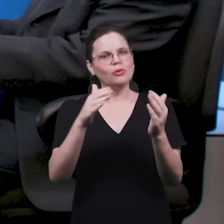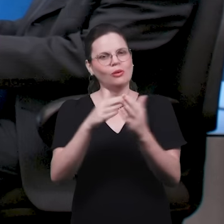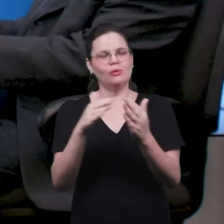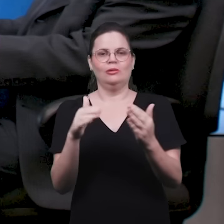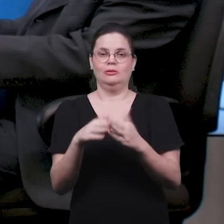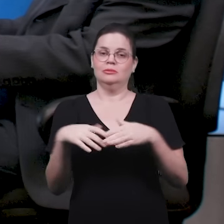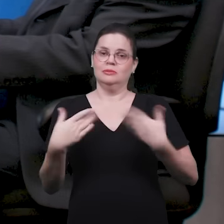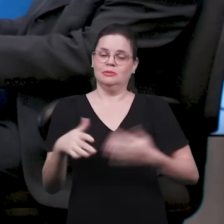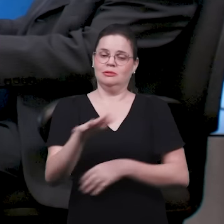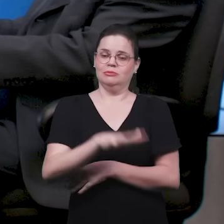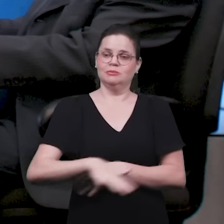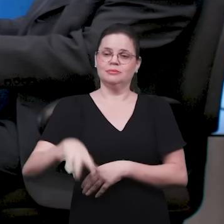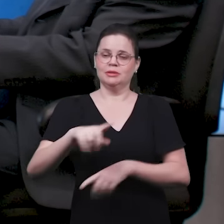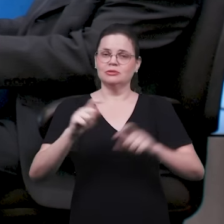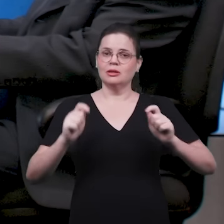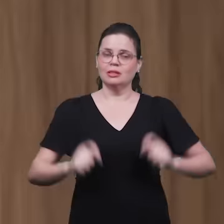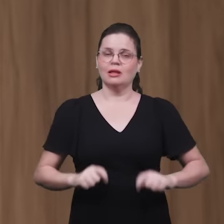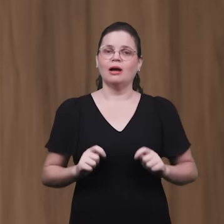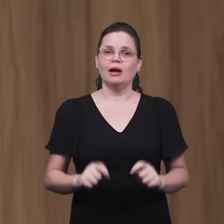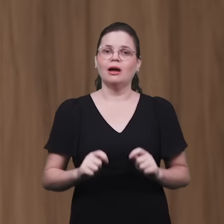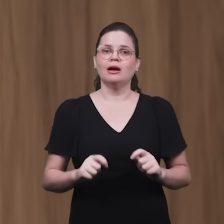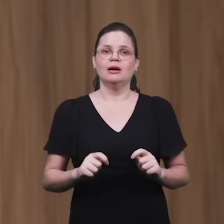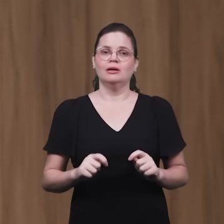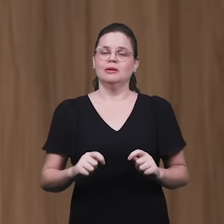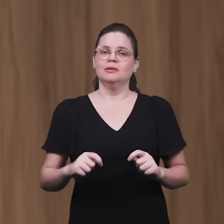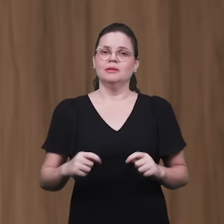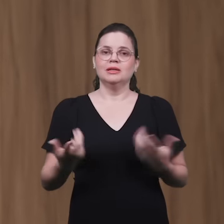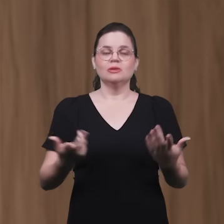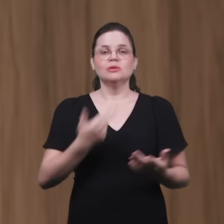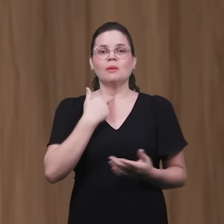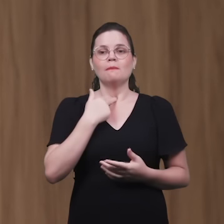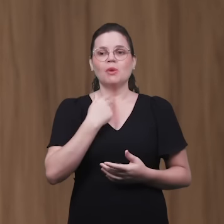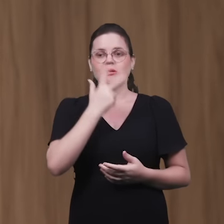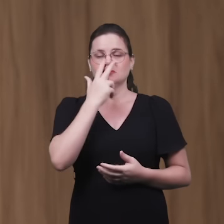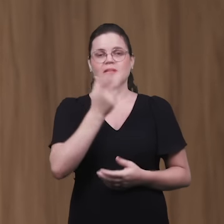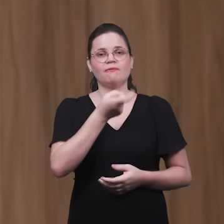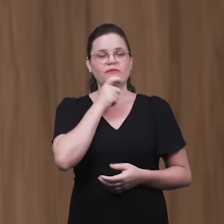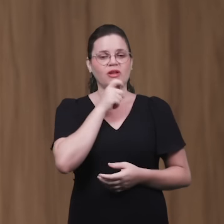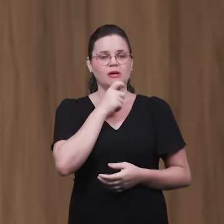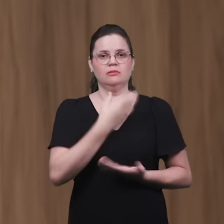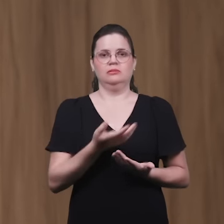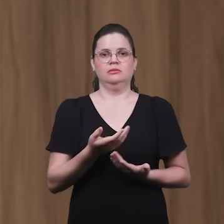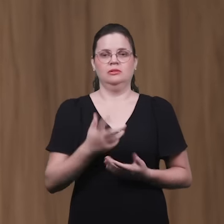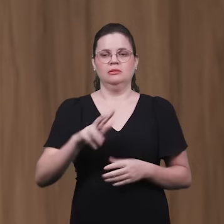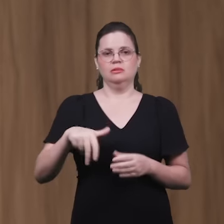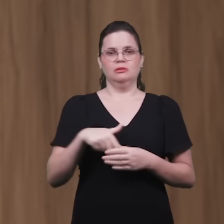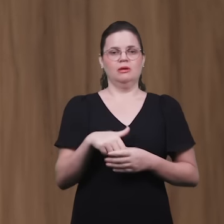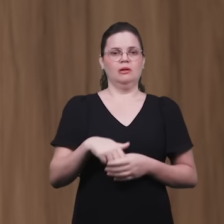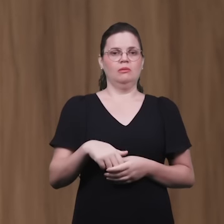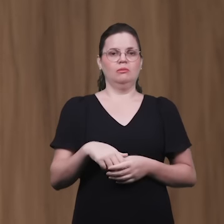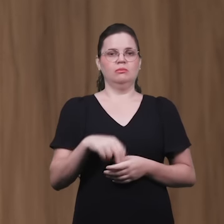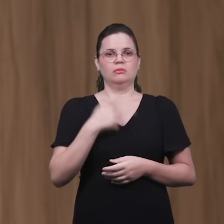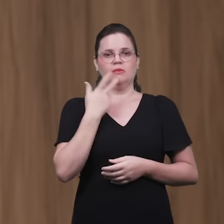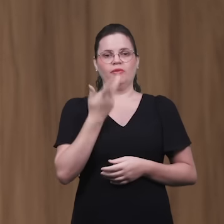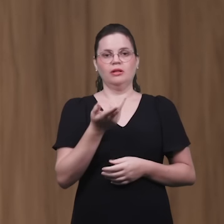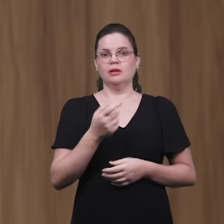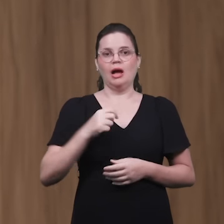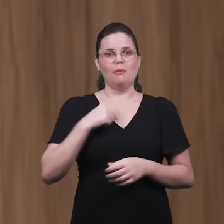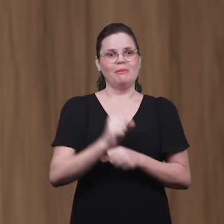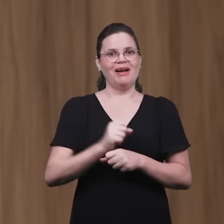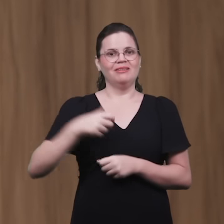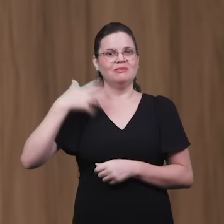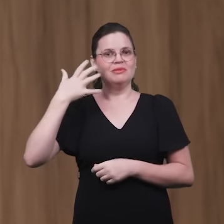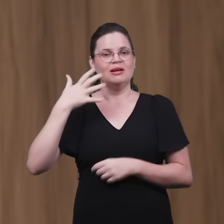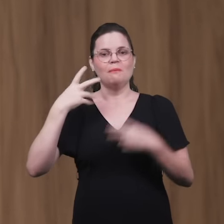um ambiente que não pode ser julgado nele uma água fria. É aqui isso que você está falando, a pessoa para ali e começa a pregar em